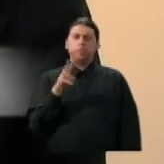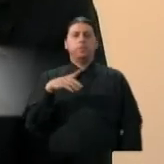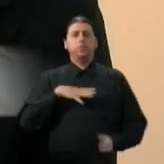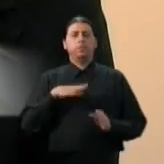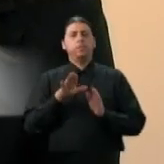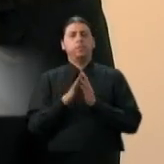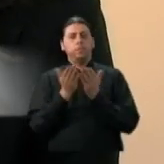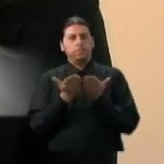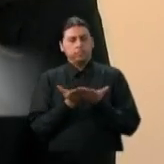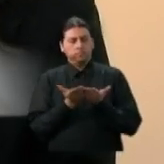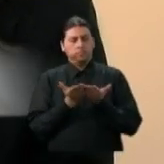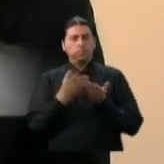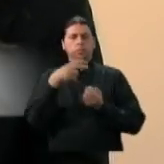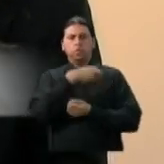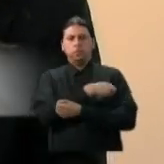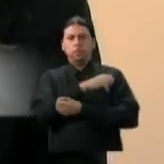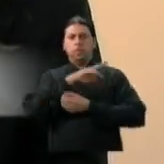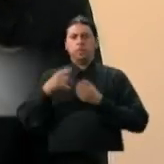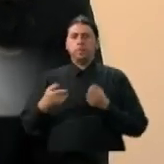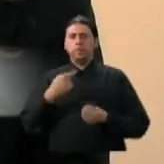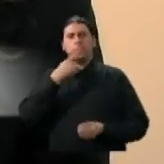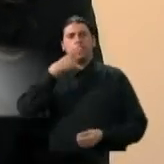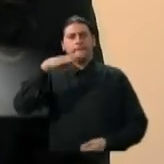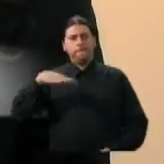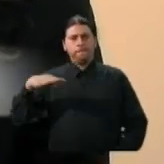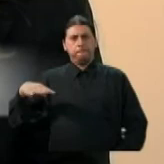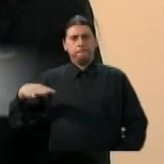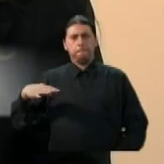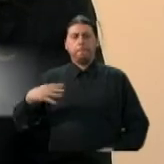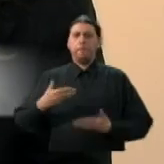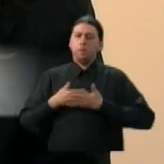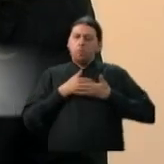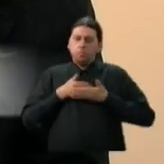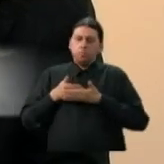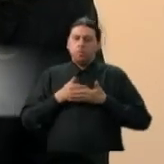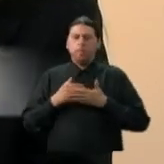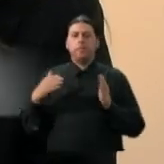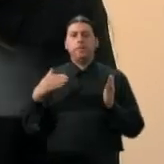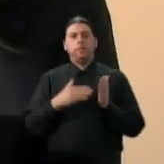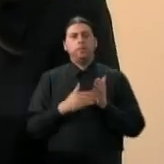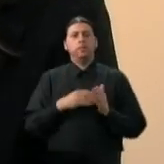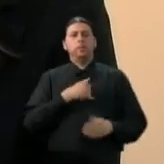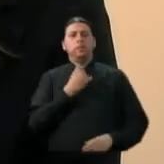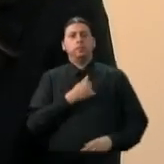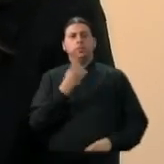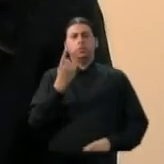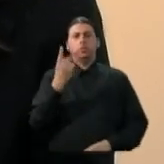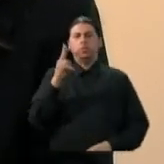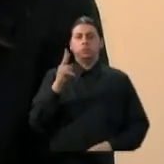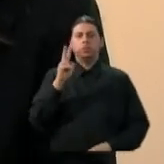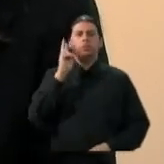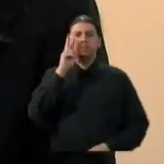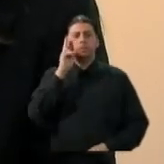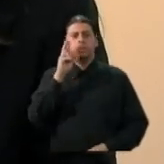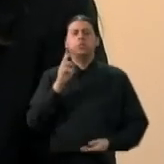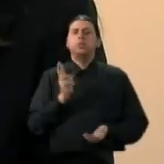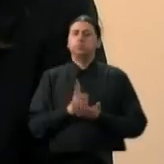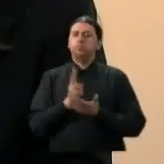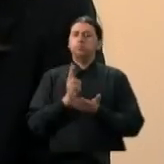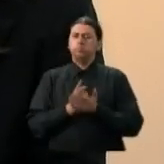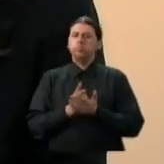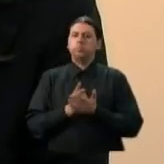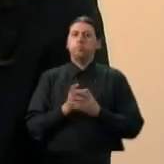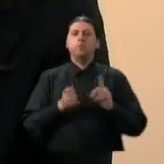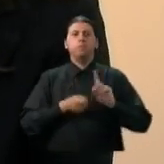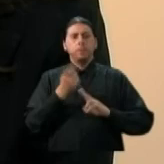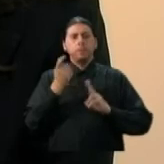de vacinas, a criança do nascimento aos 12, todo mês tem vacina, né? Então, os pais realmente têm que